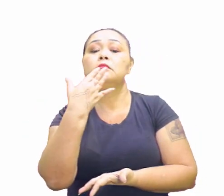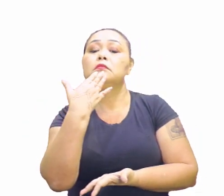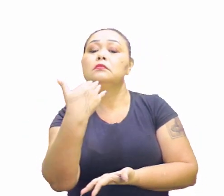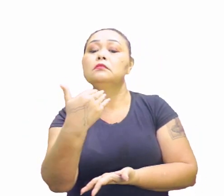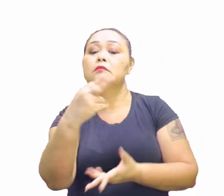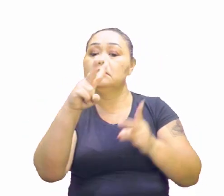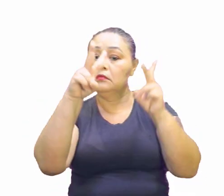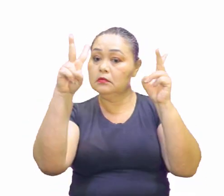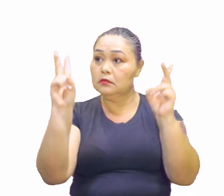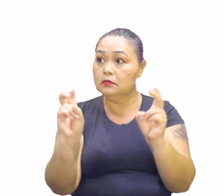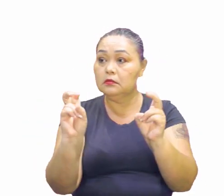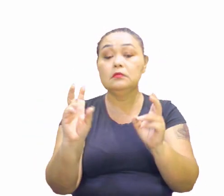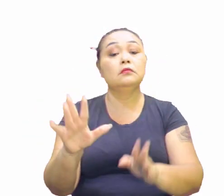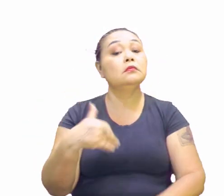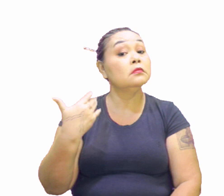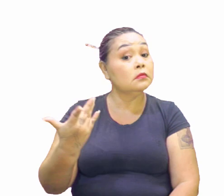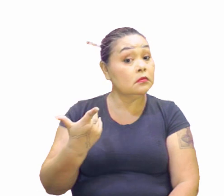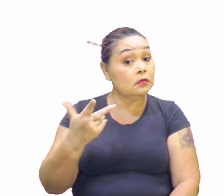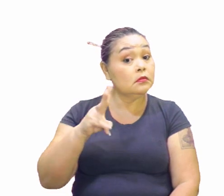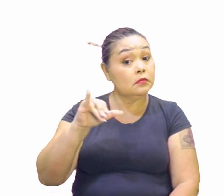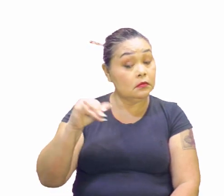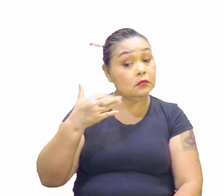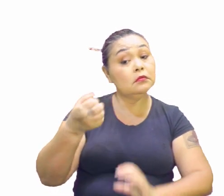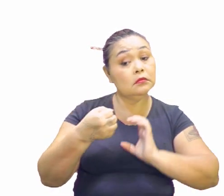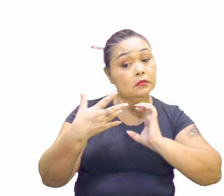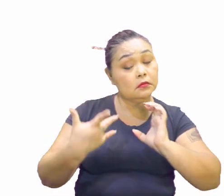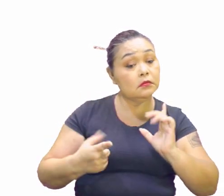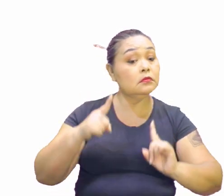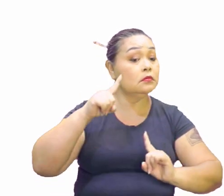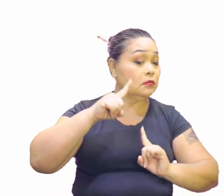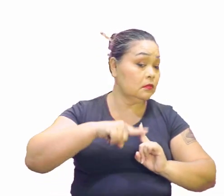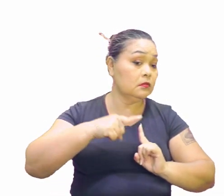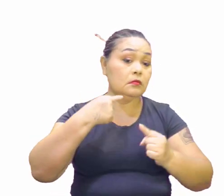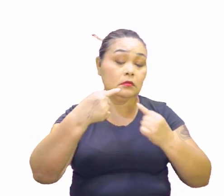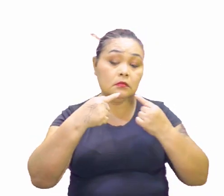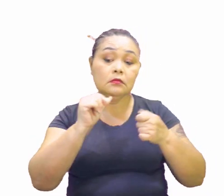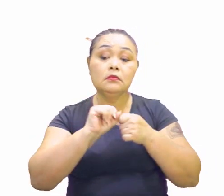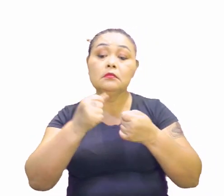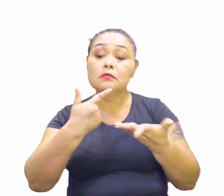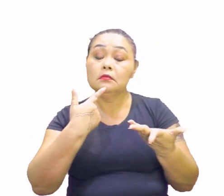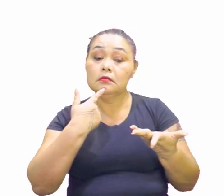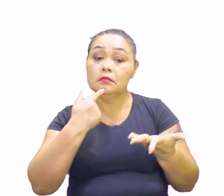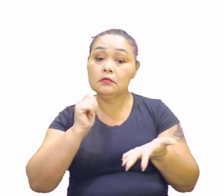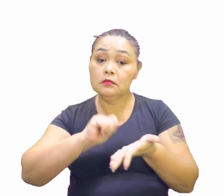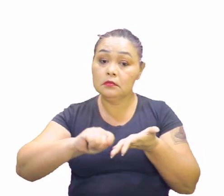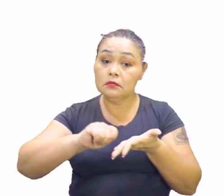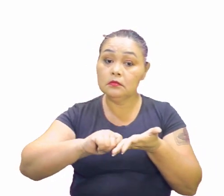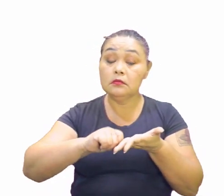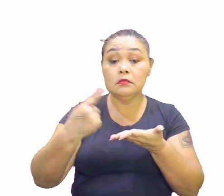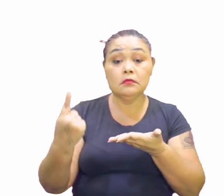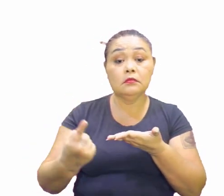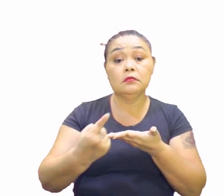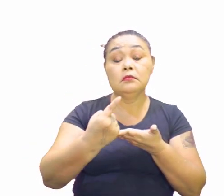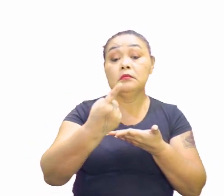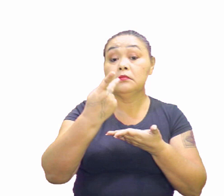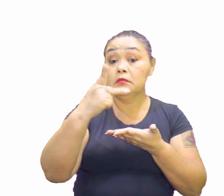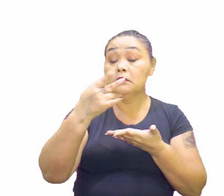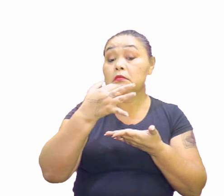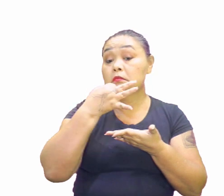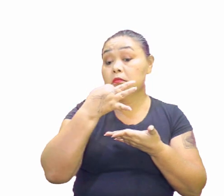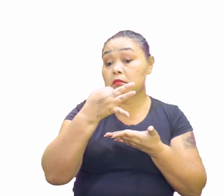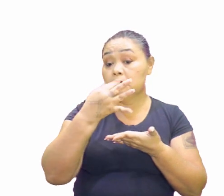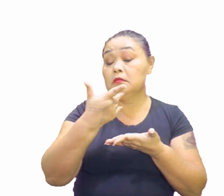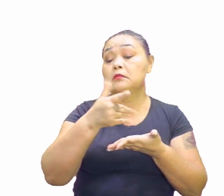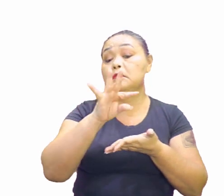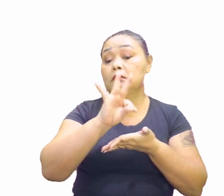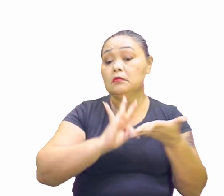posicionamento frente ao tema. É o que vai caracterizar a tipologia dissertativo ou argumentativo. sua